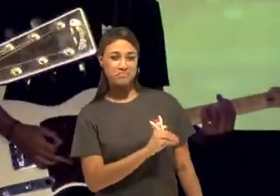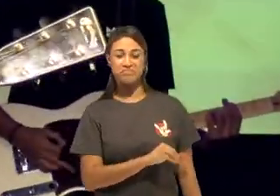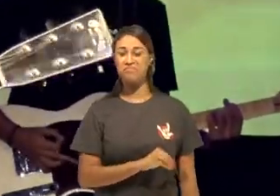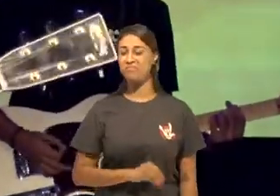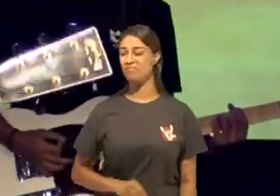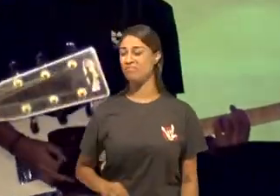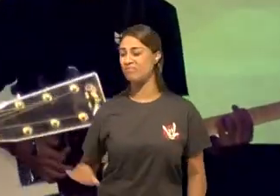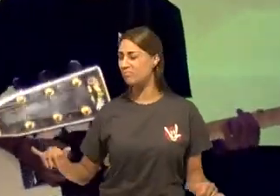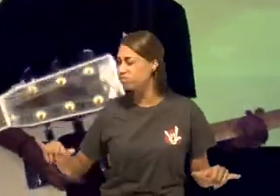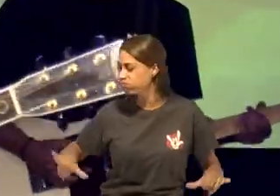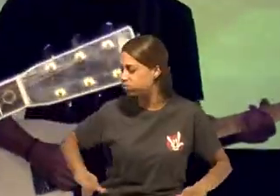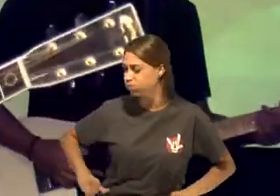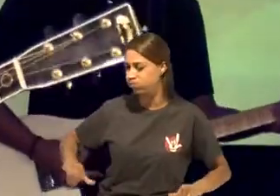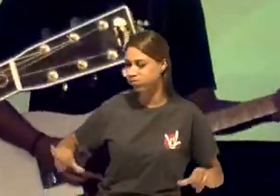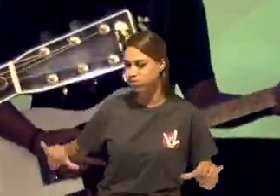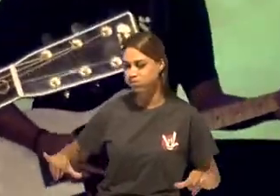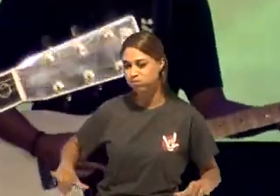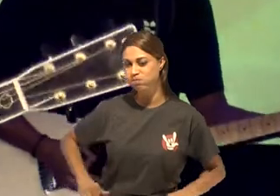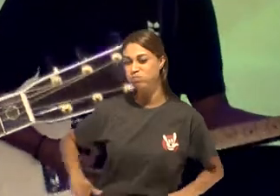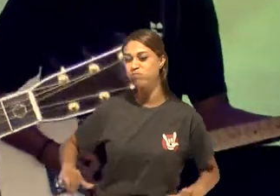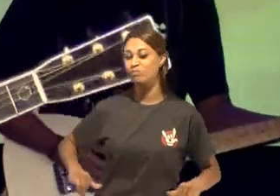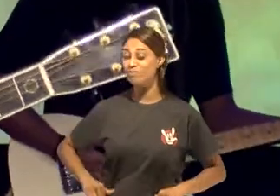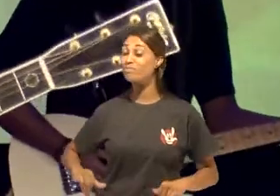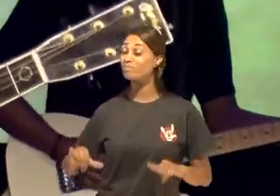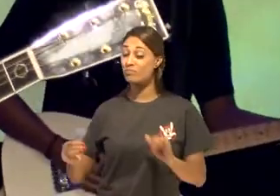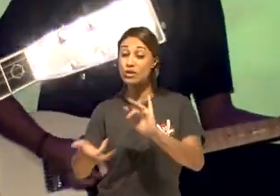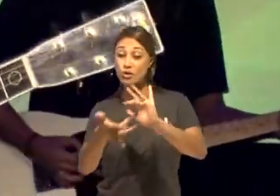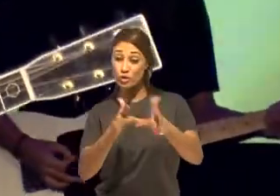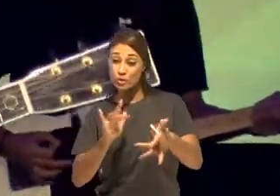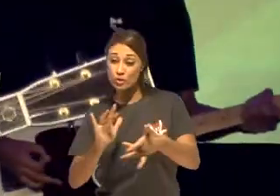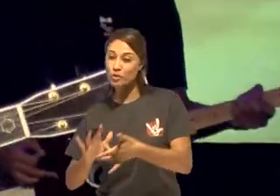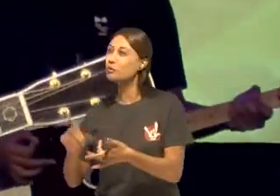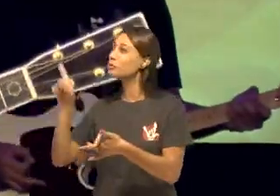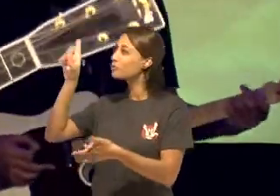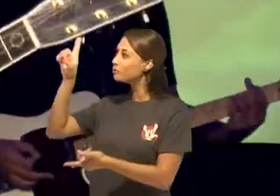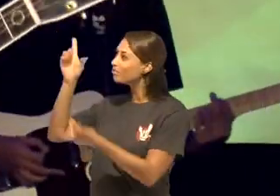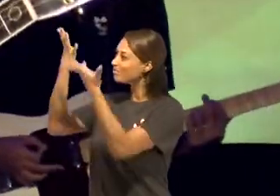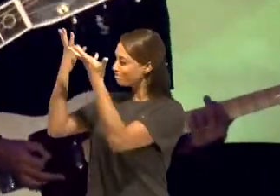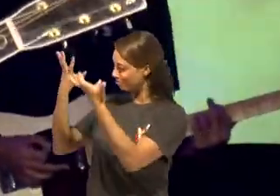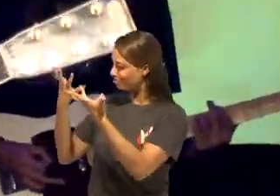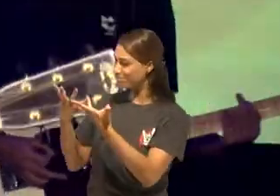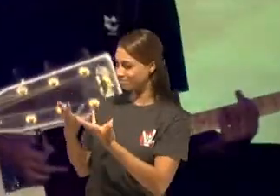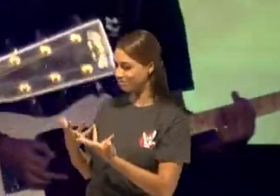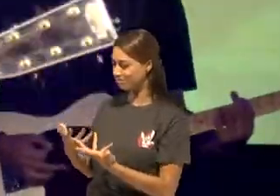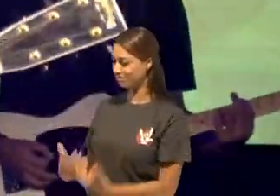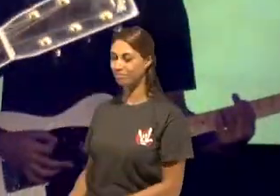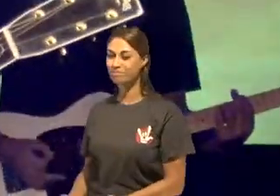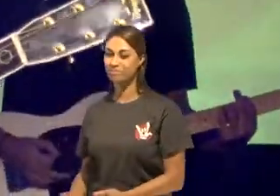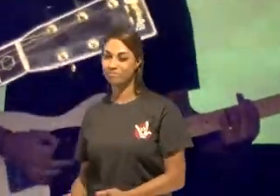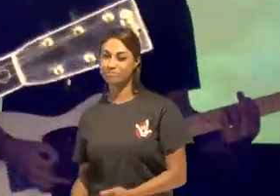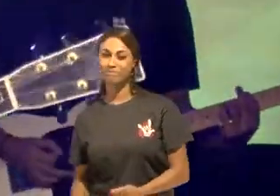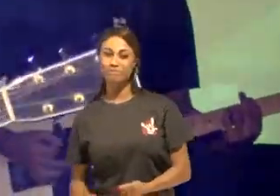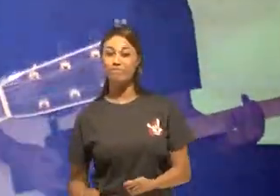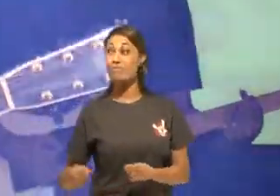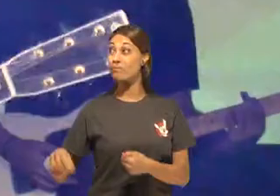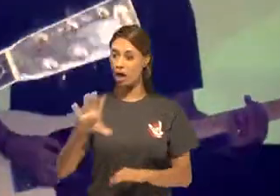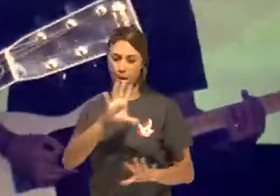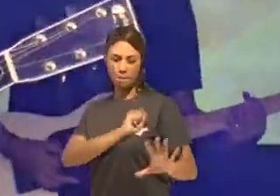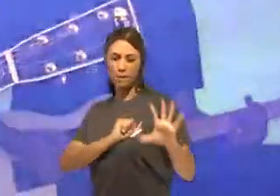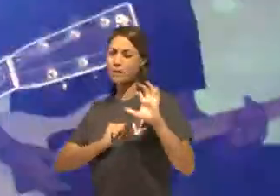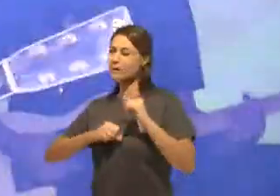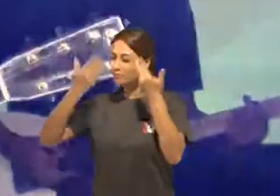rejeitado e largado em dor, em Jesus me aceita, teu amor